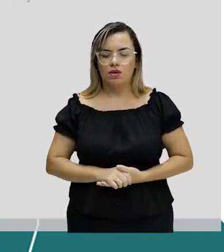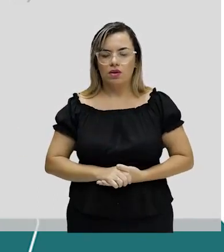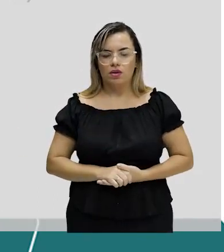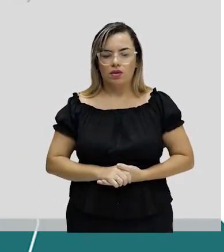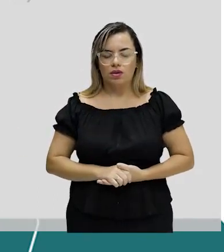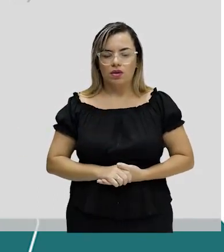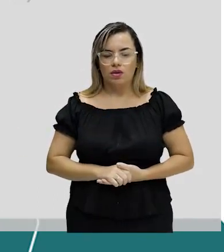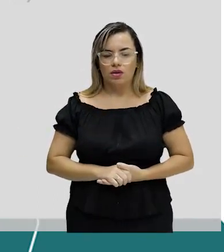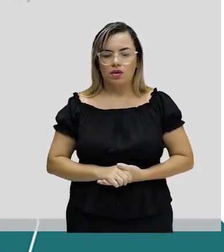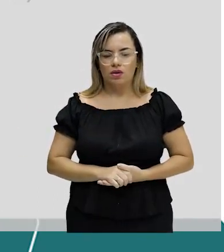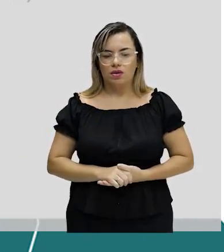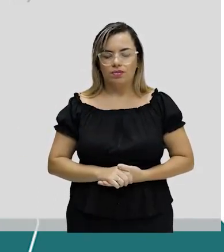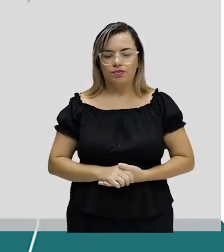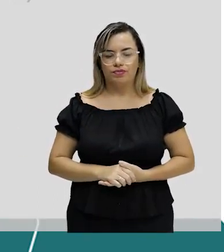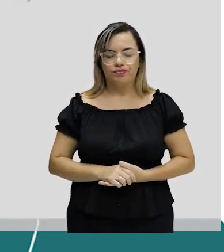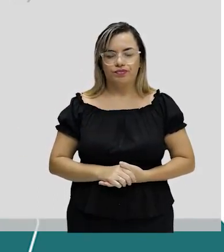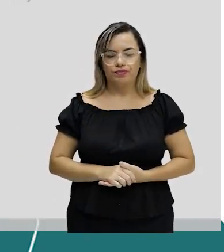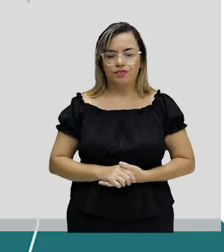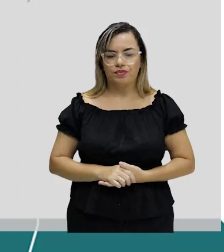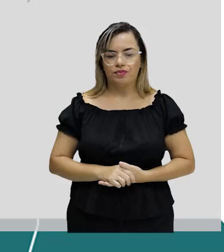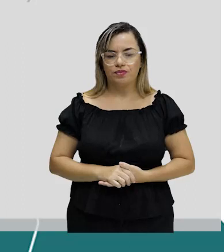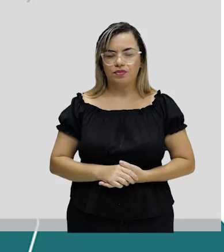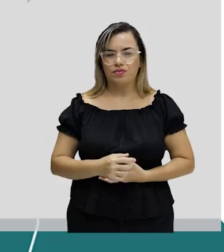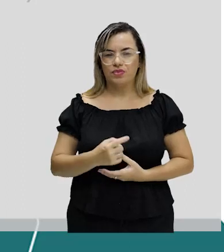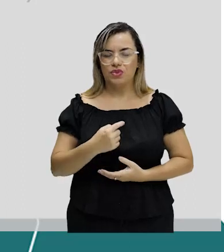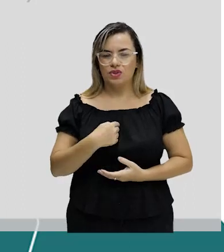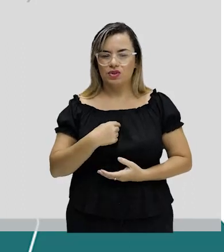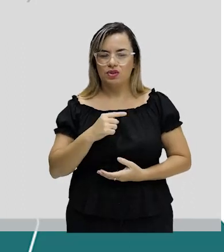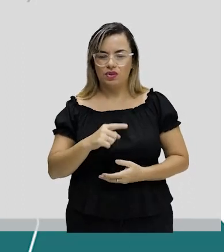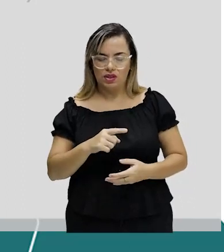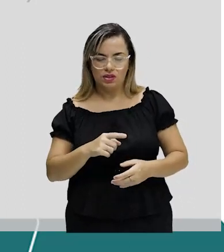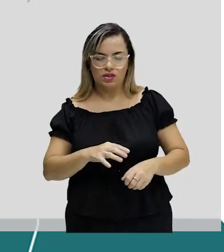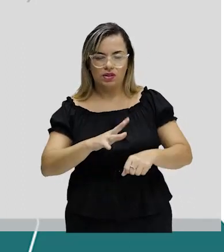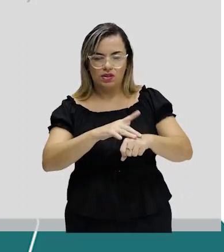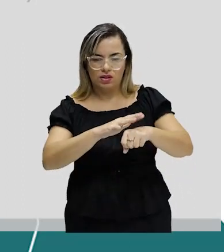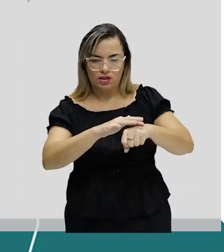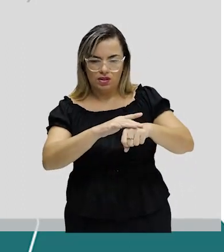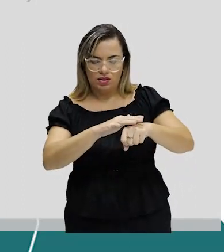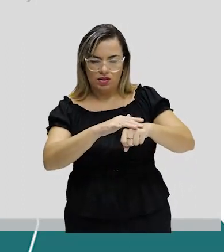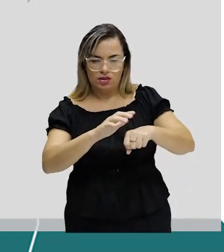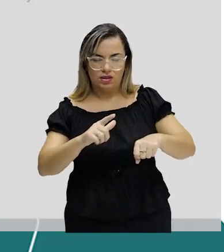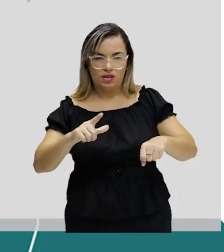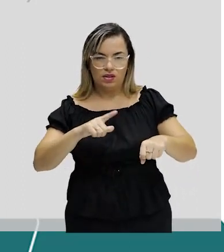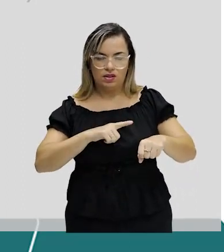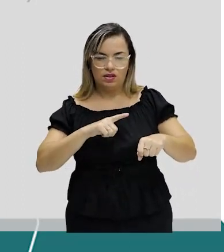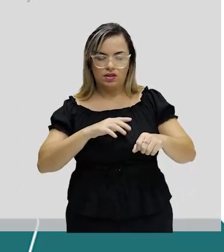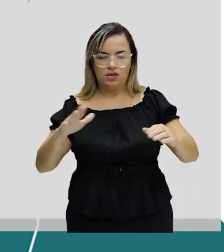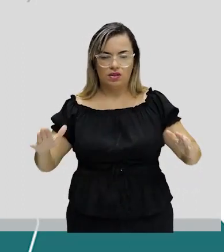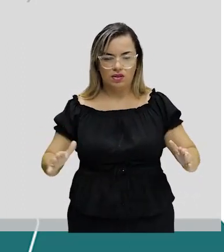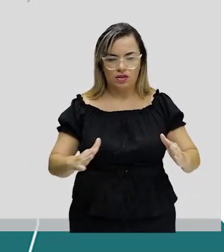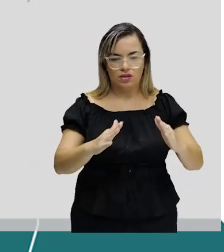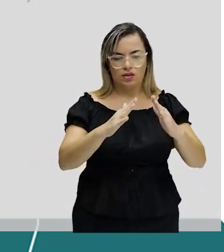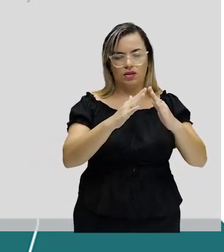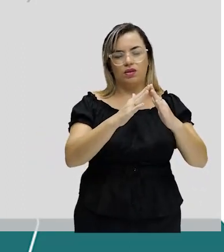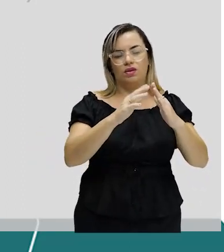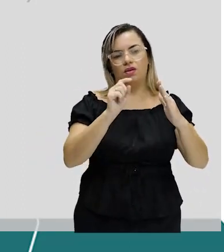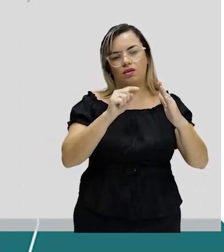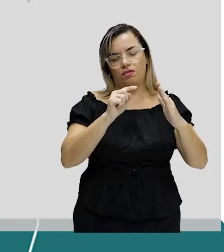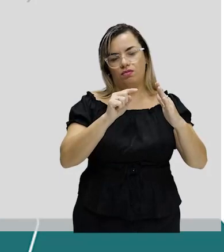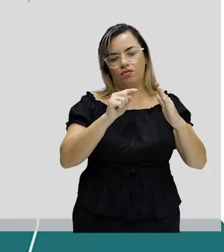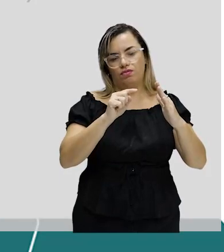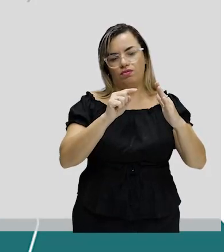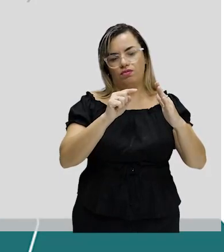you. Se eu soubesse que você estava doente, eu teria te visitado. Quando nós temos